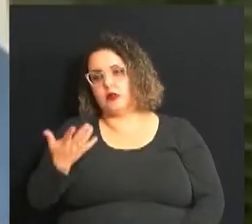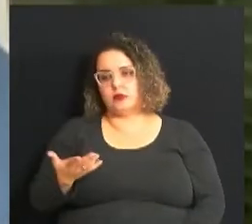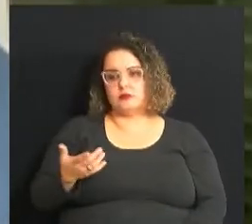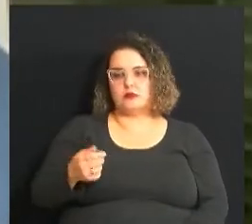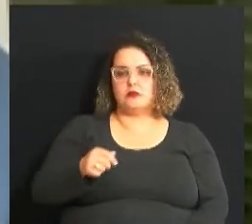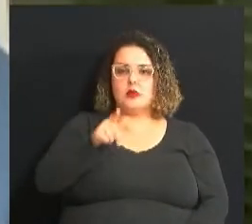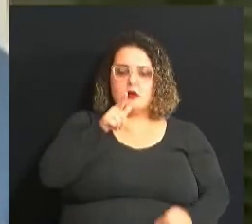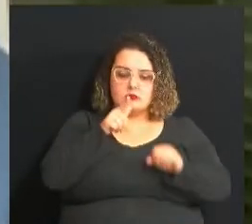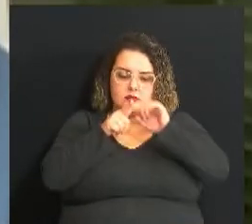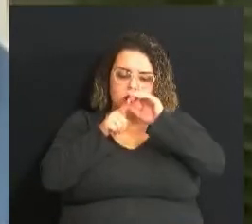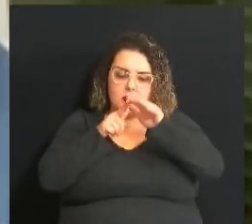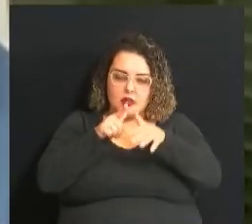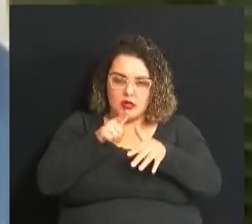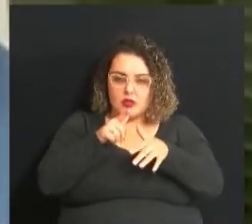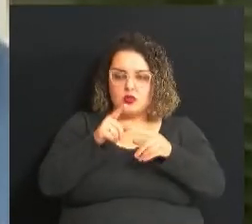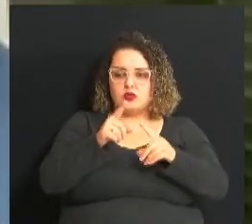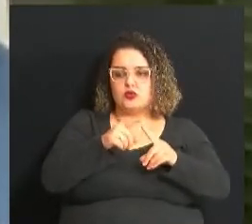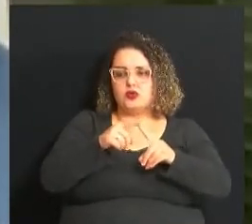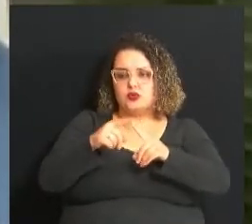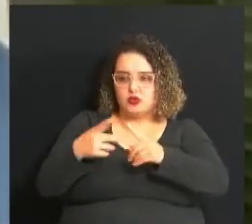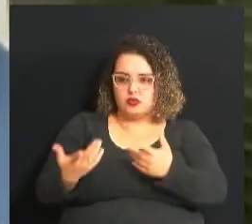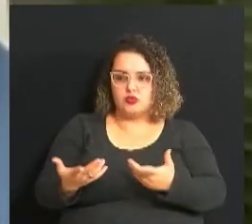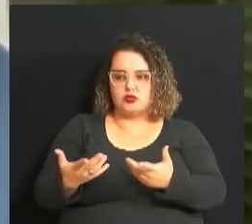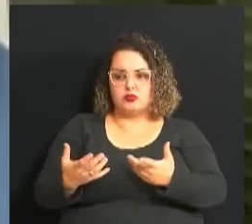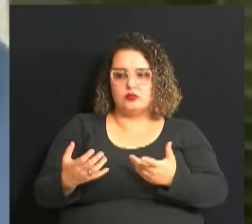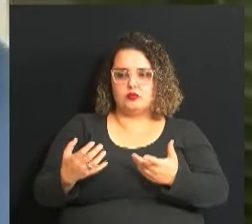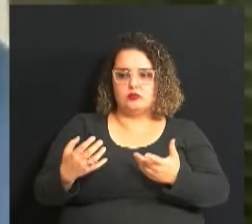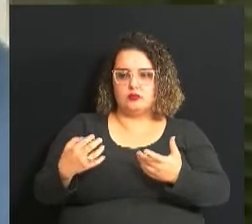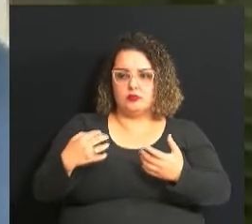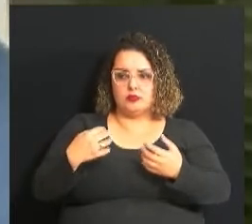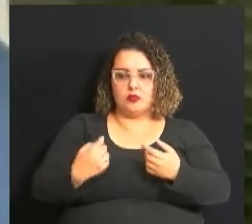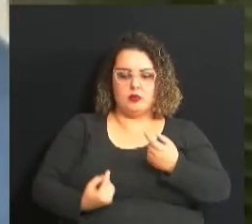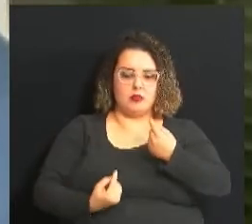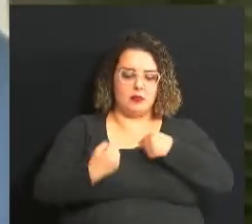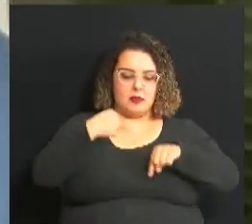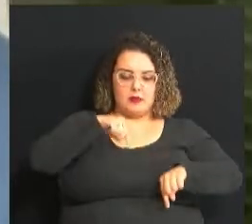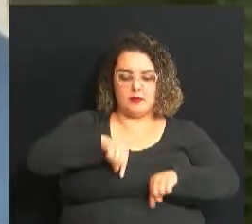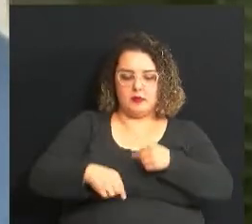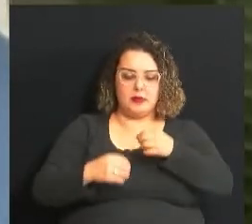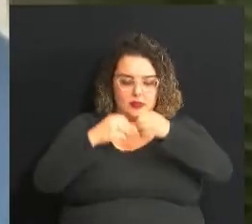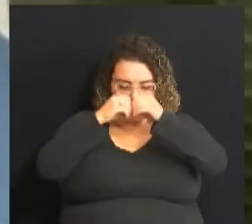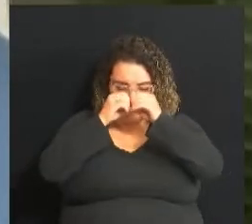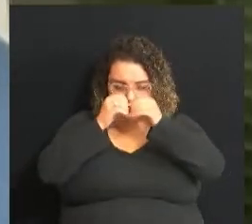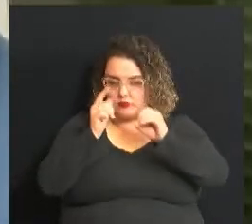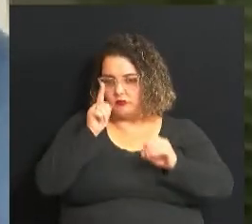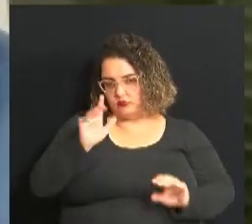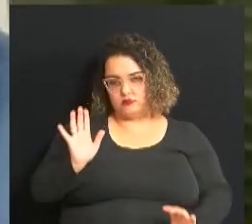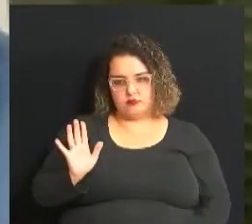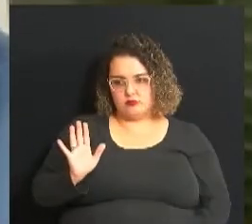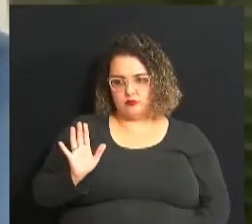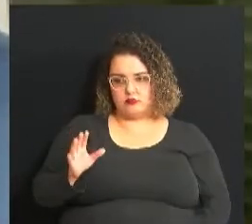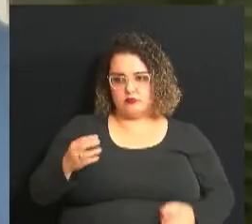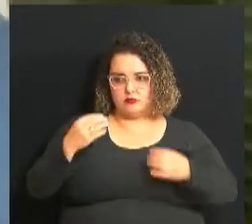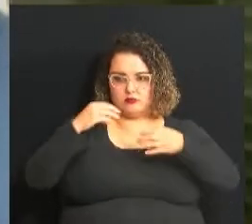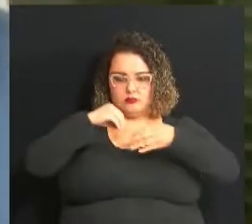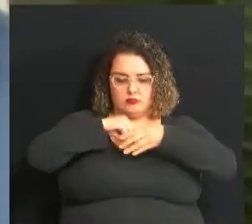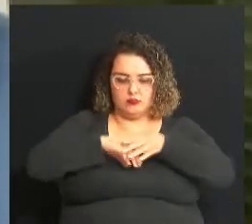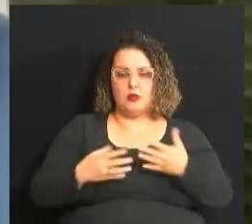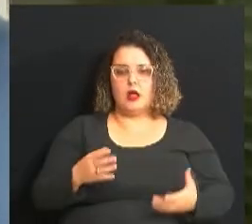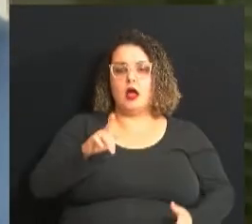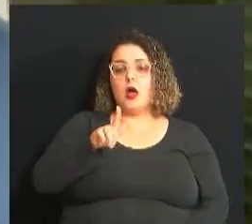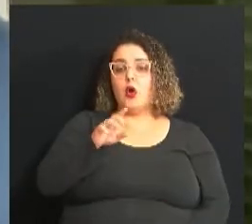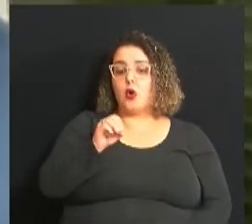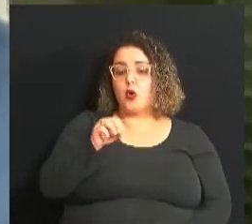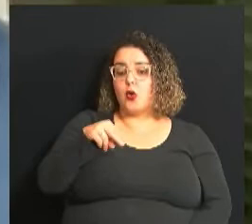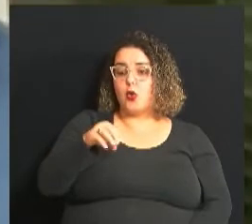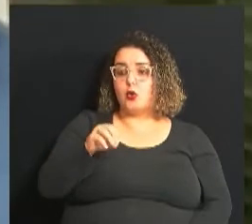por alguns organismos microscópicos, pode ser a tal da gonorreia, que é a